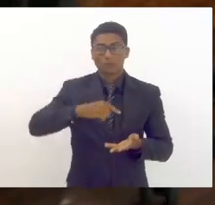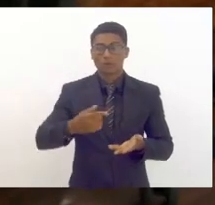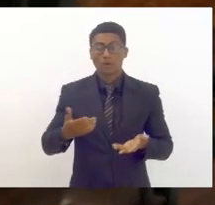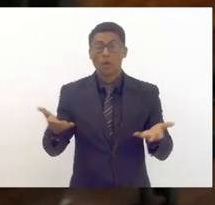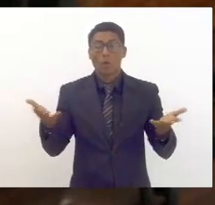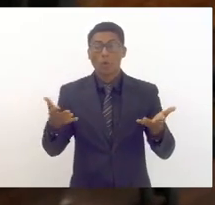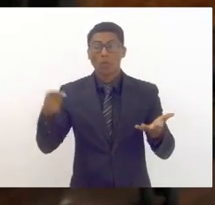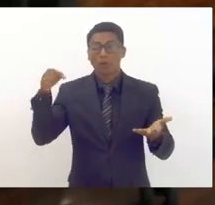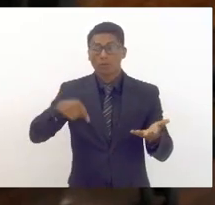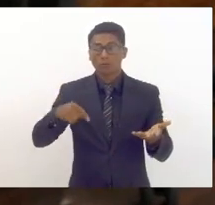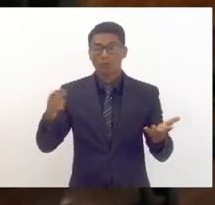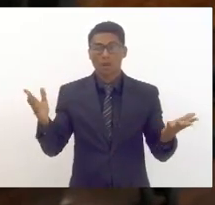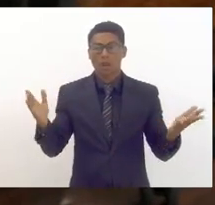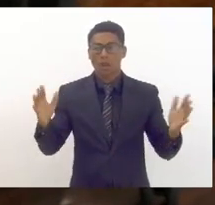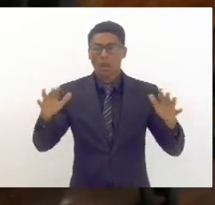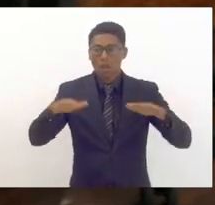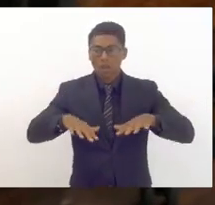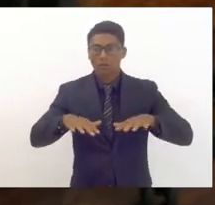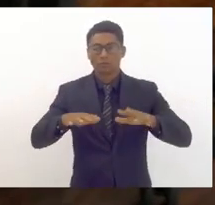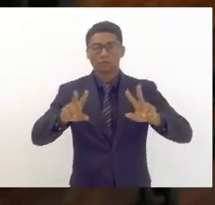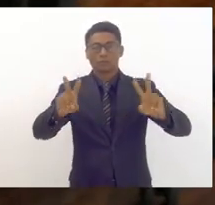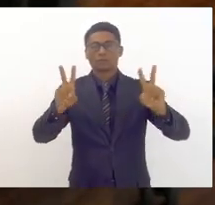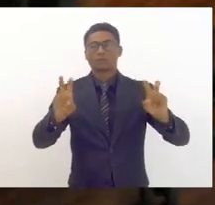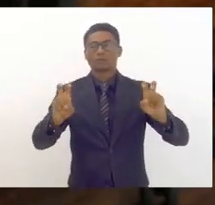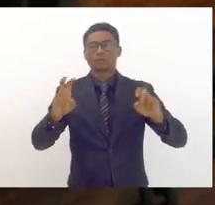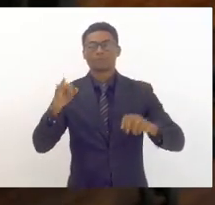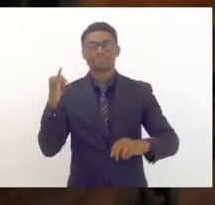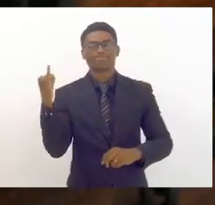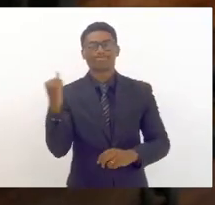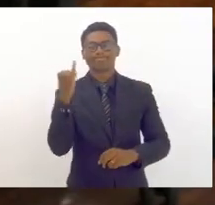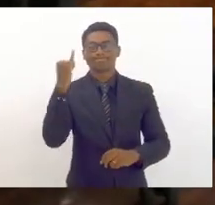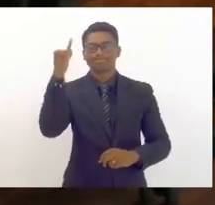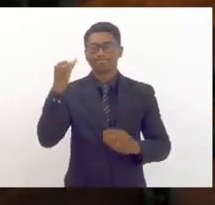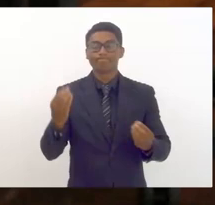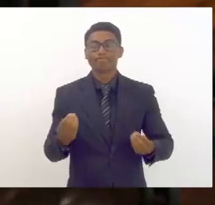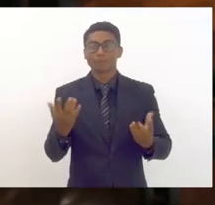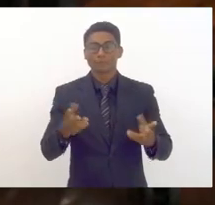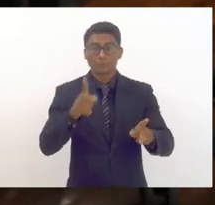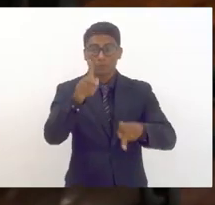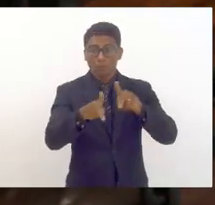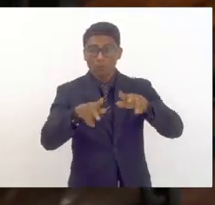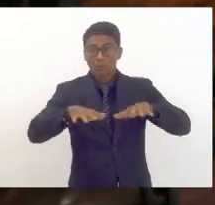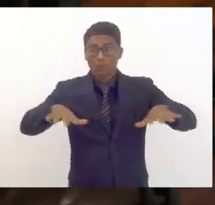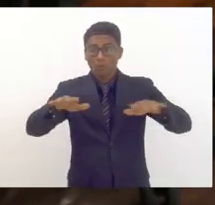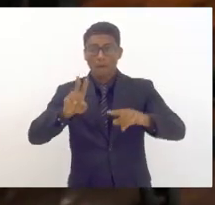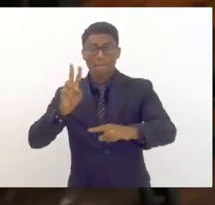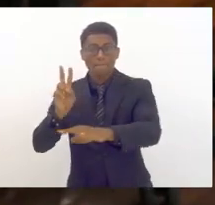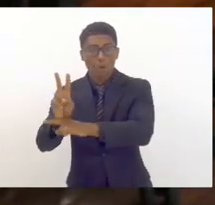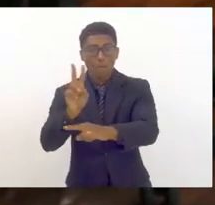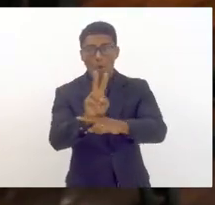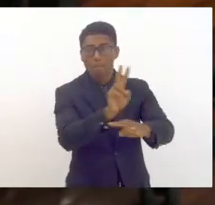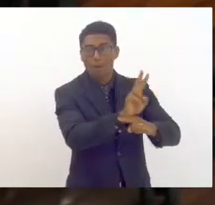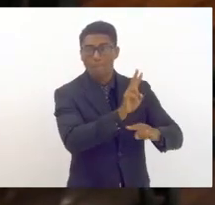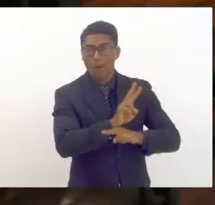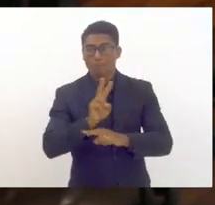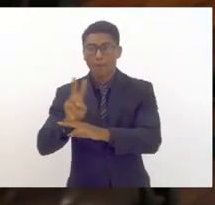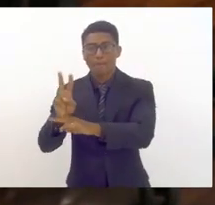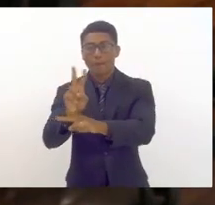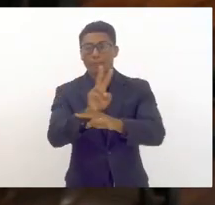e discutindo um assunto que é tão importante para proteger a população, para salvaguardar a nossa